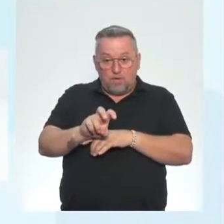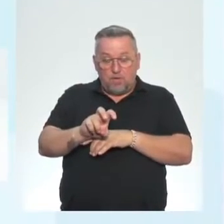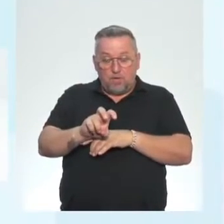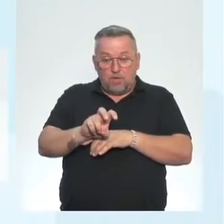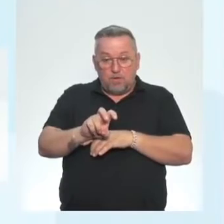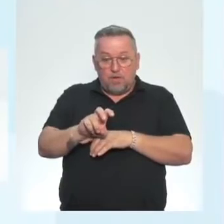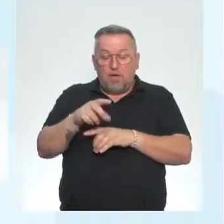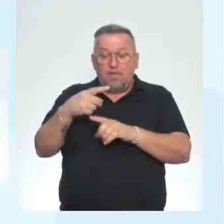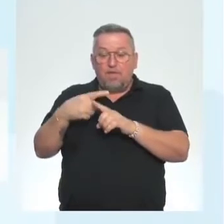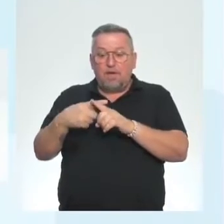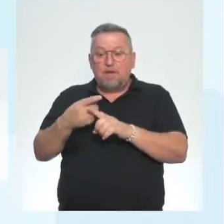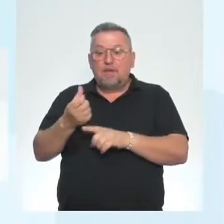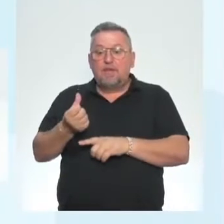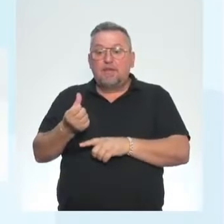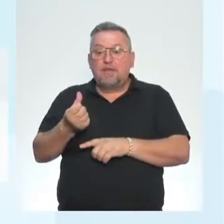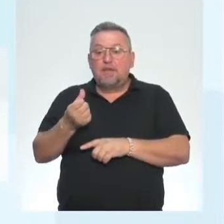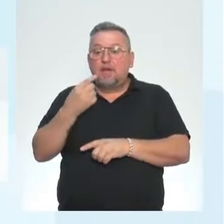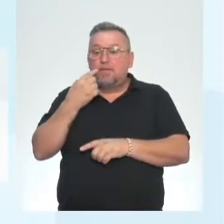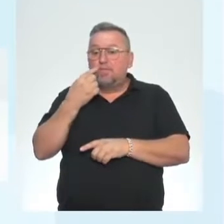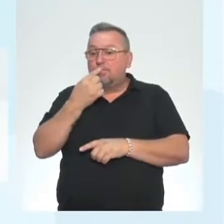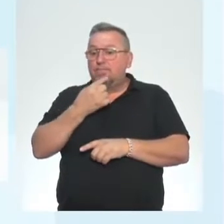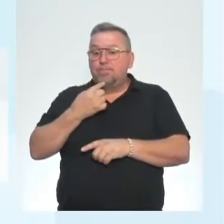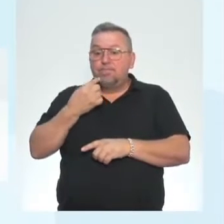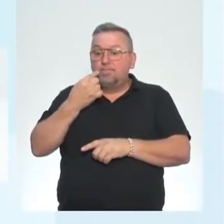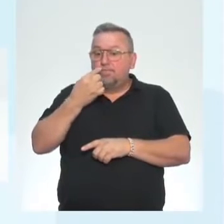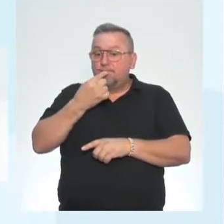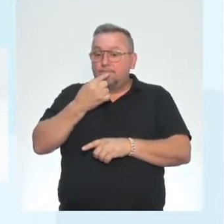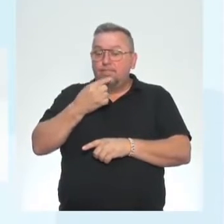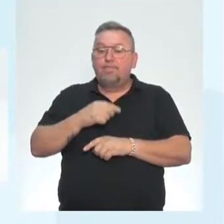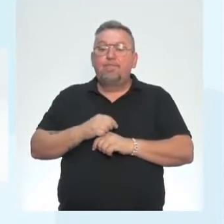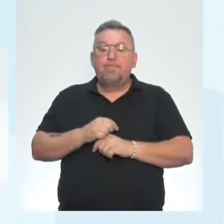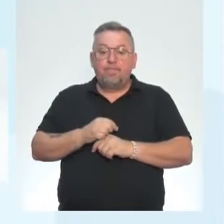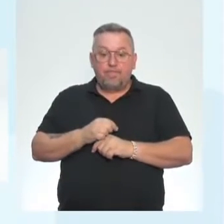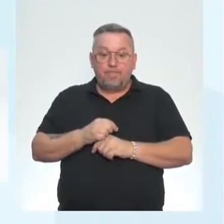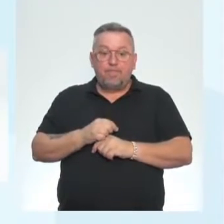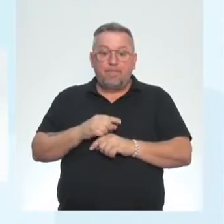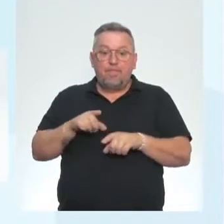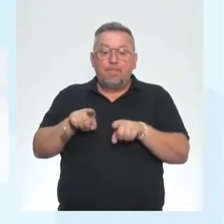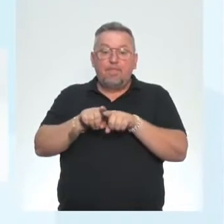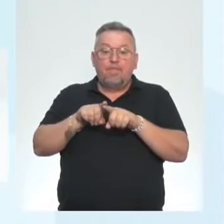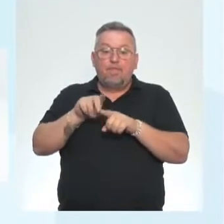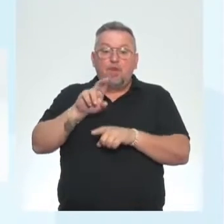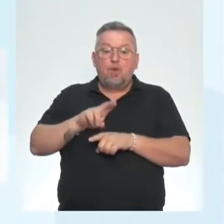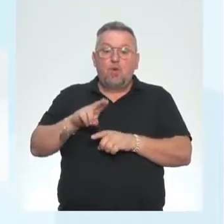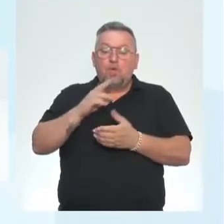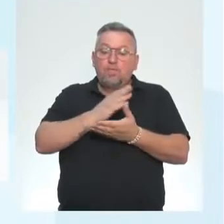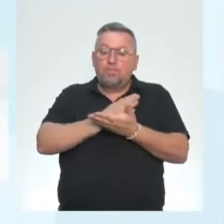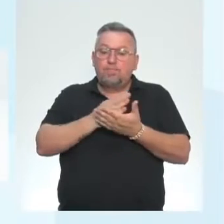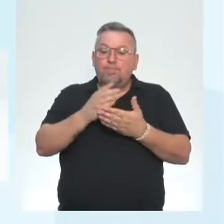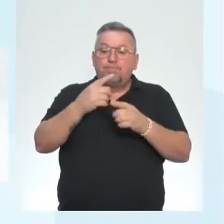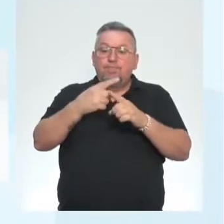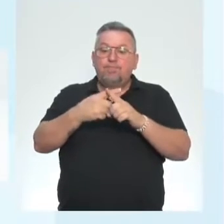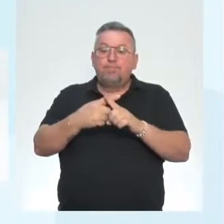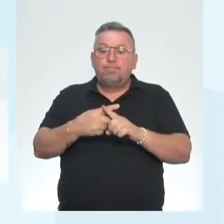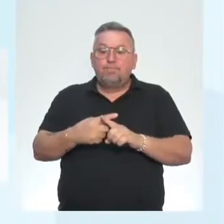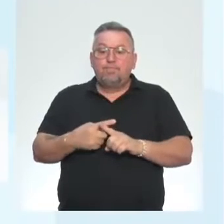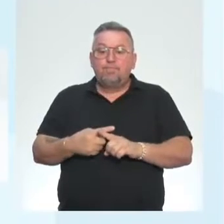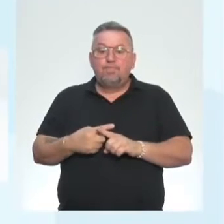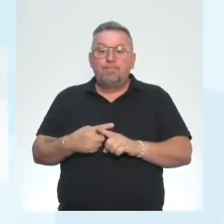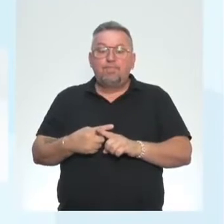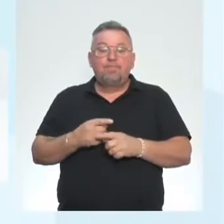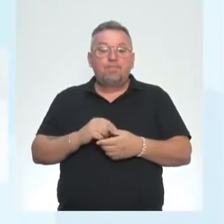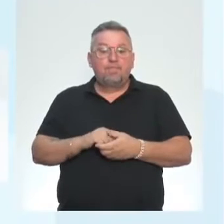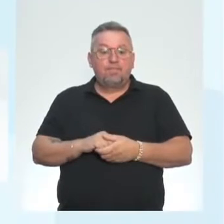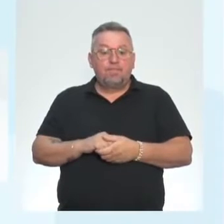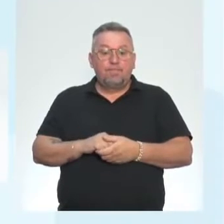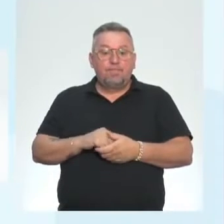esmaltes, vezes quantas possibilidades para outra cor, que é do batom. E aí a gente usa o princípio multiplicativo e multiplica isso aí,